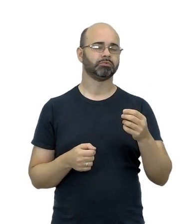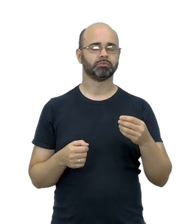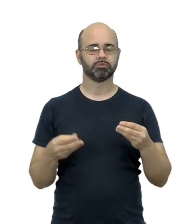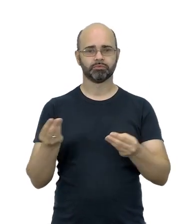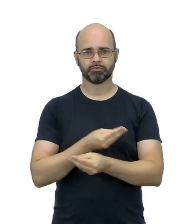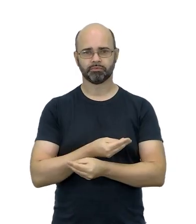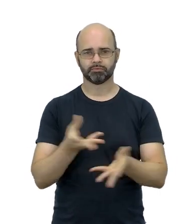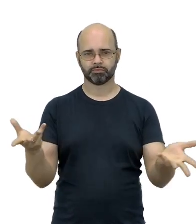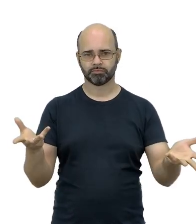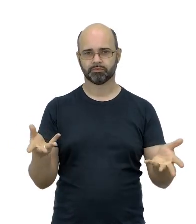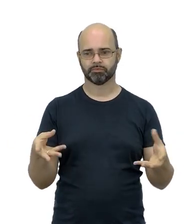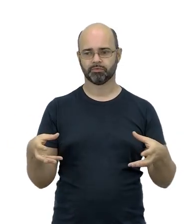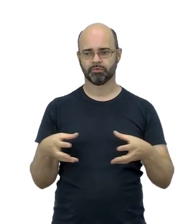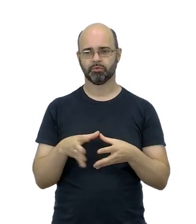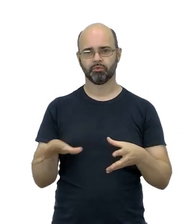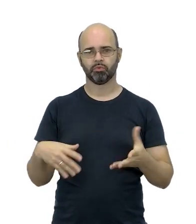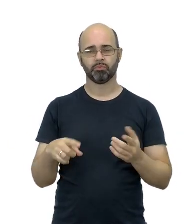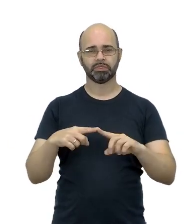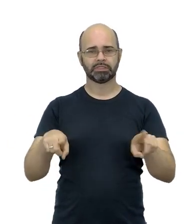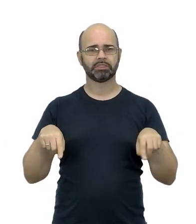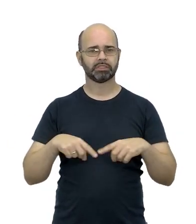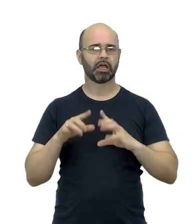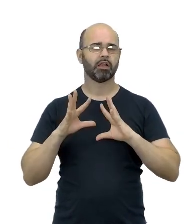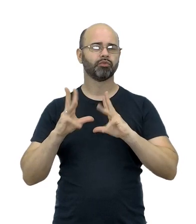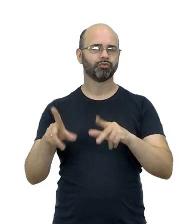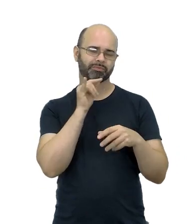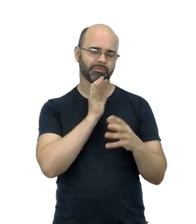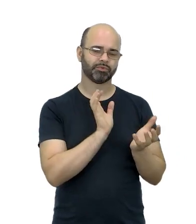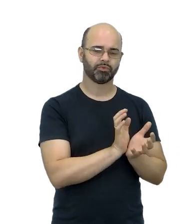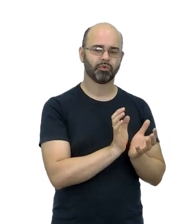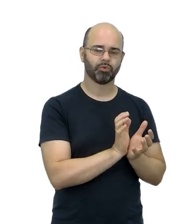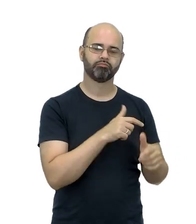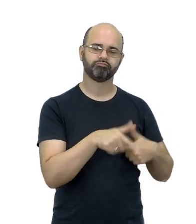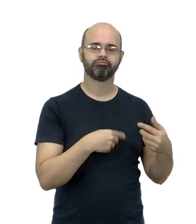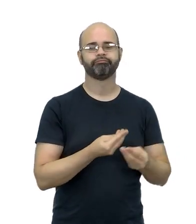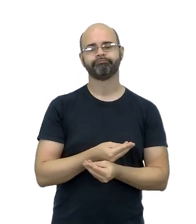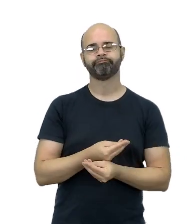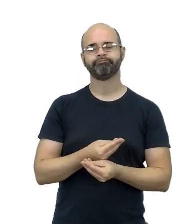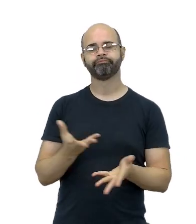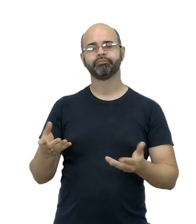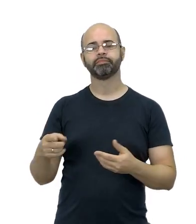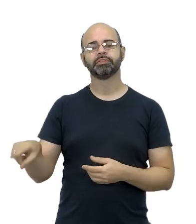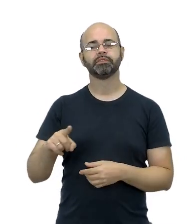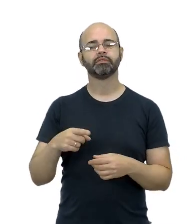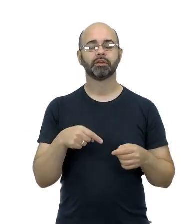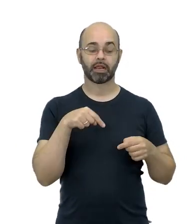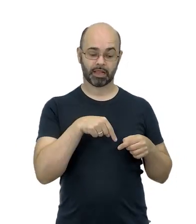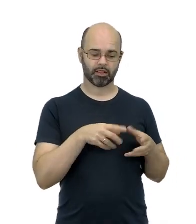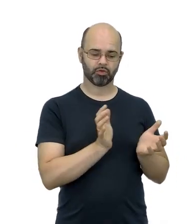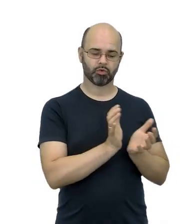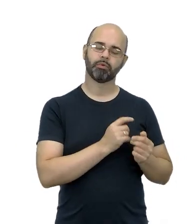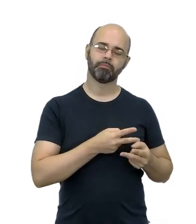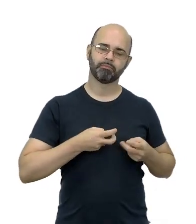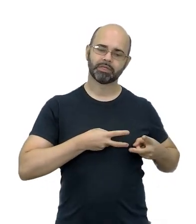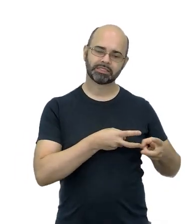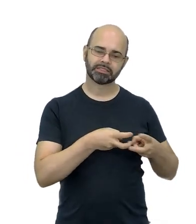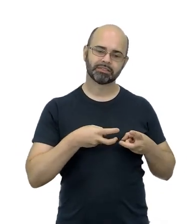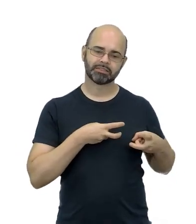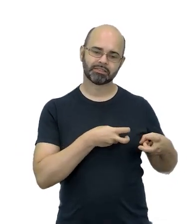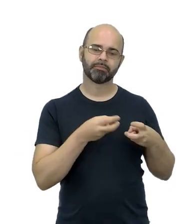compartilhar com os outros, com a sala toda, quais foram as observações, o que os estudantes puderam obter aí